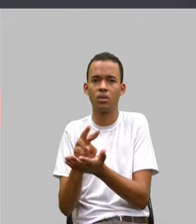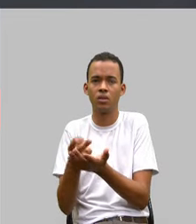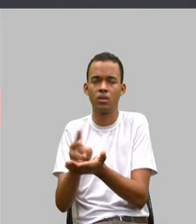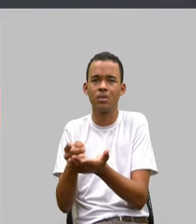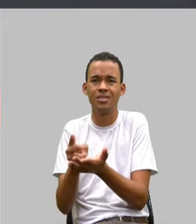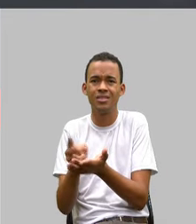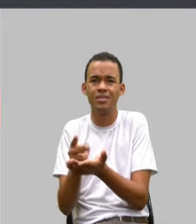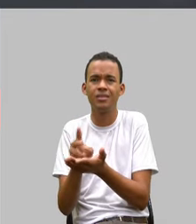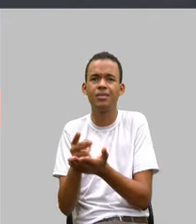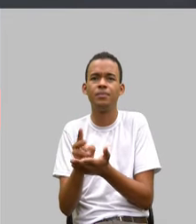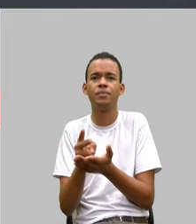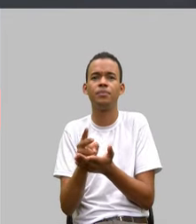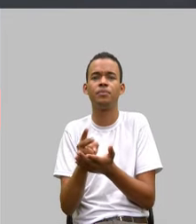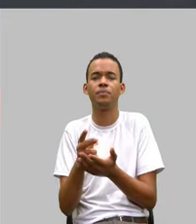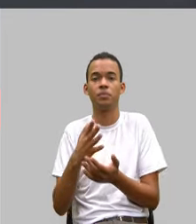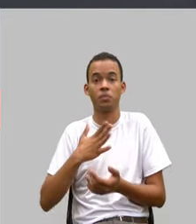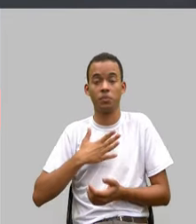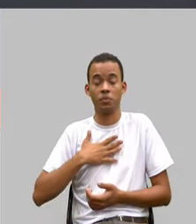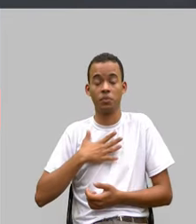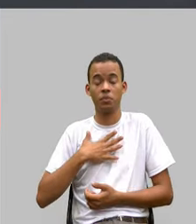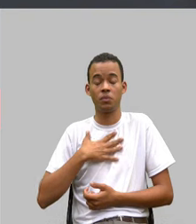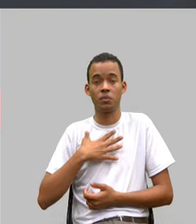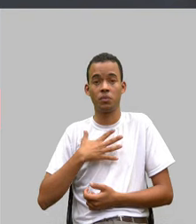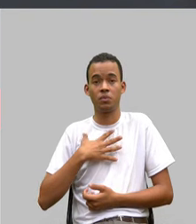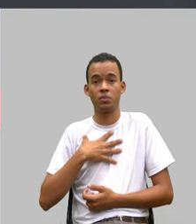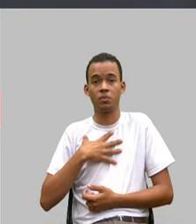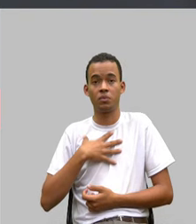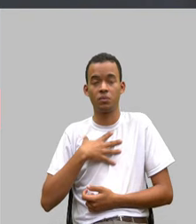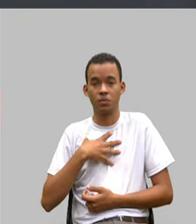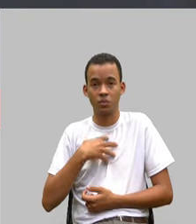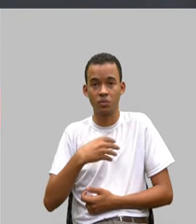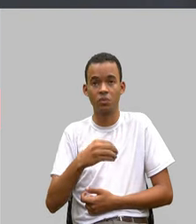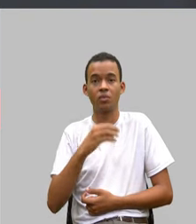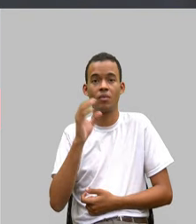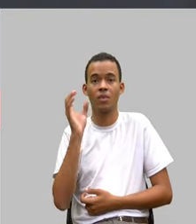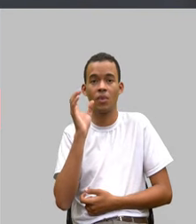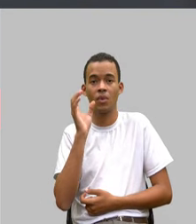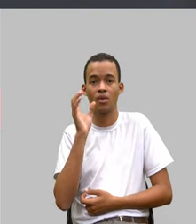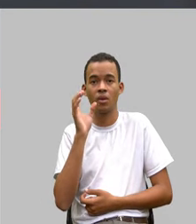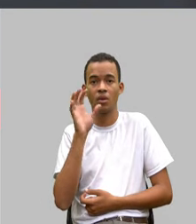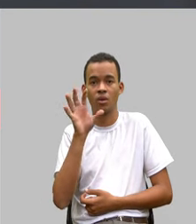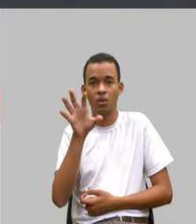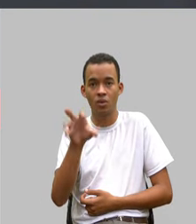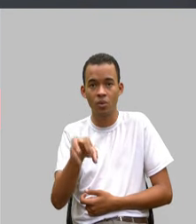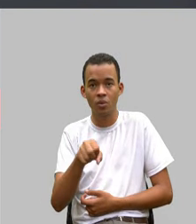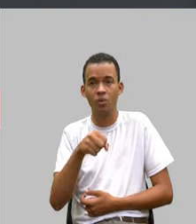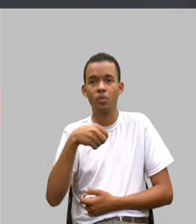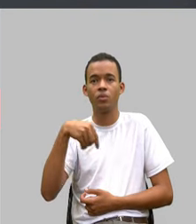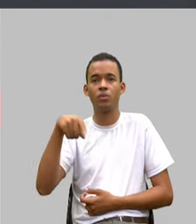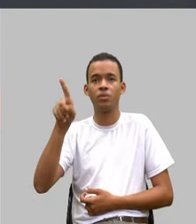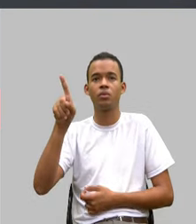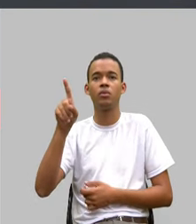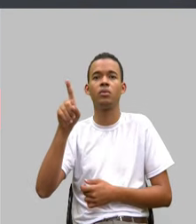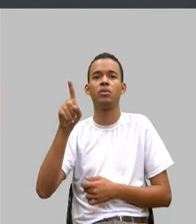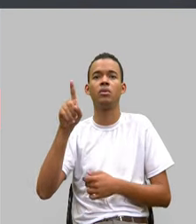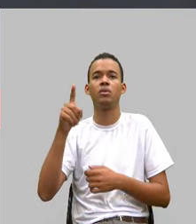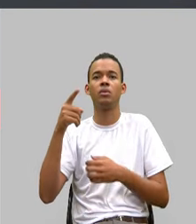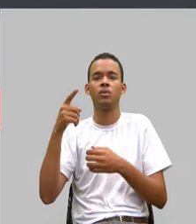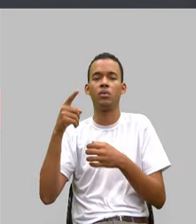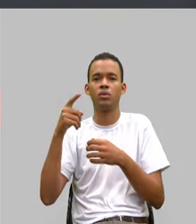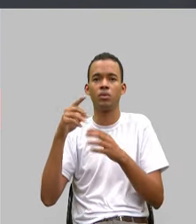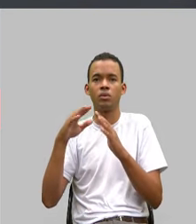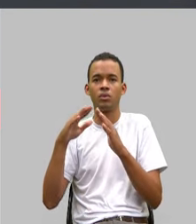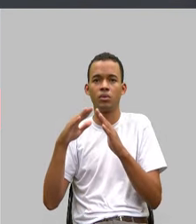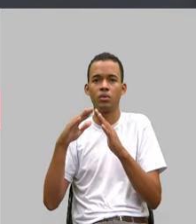ali e meu filho foi imediatamente levado pro hospital escola de Uberaba a gente já morava